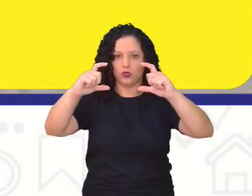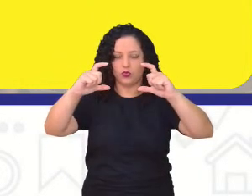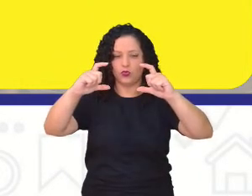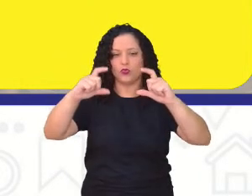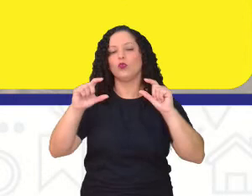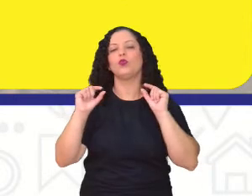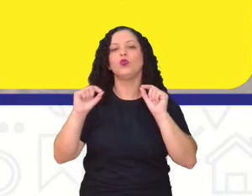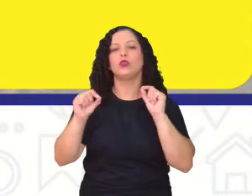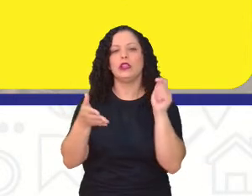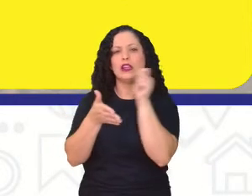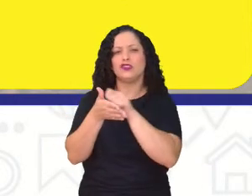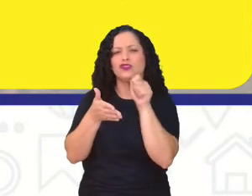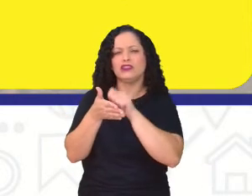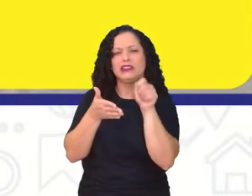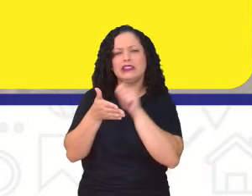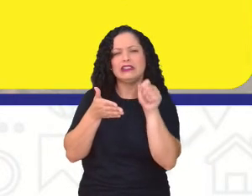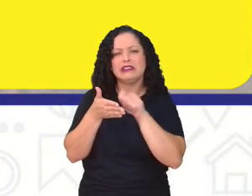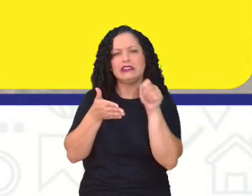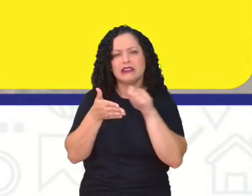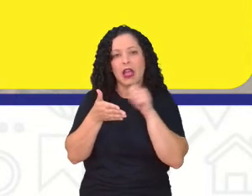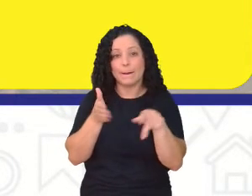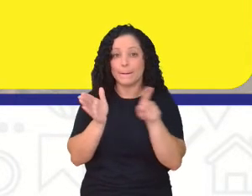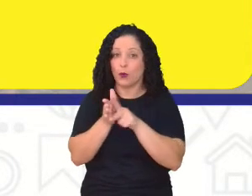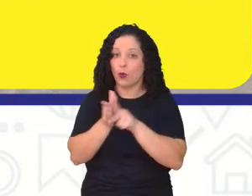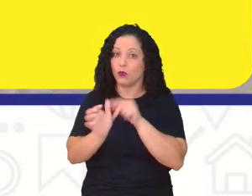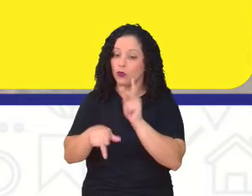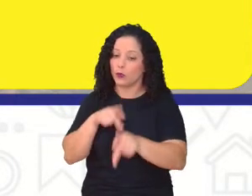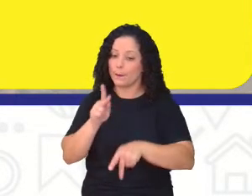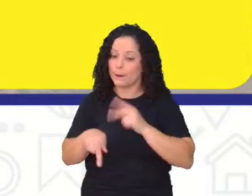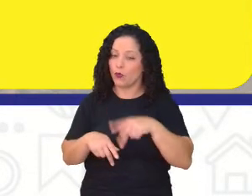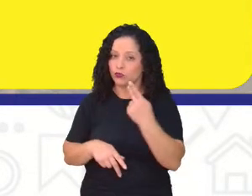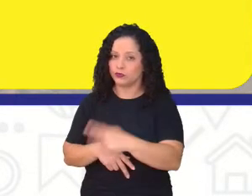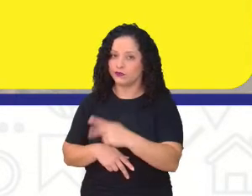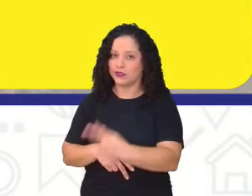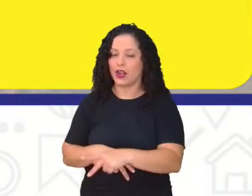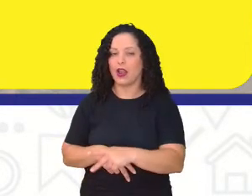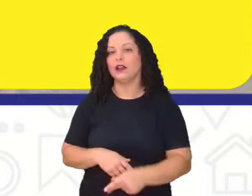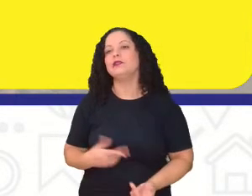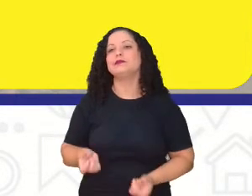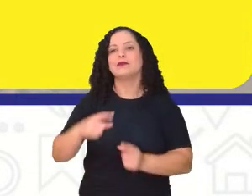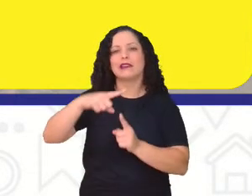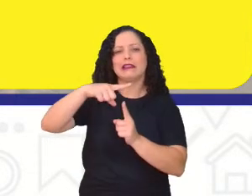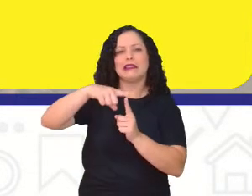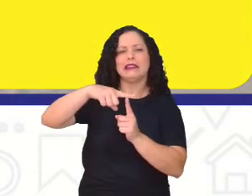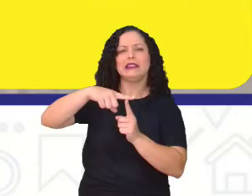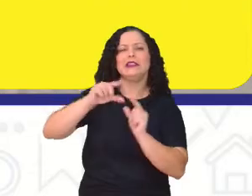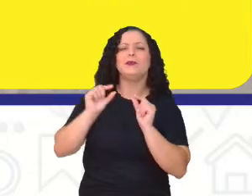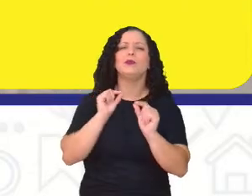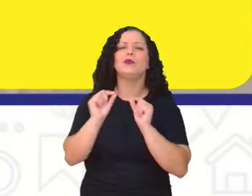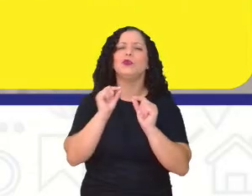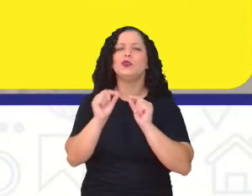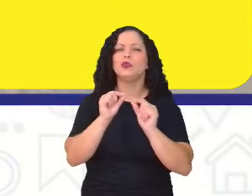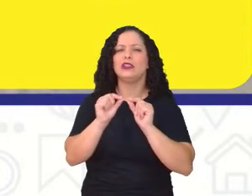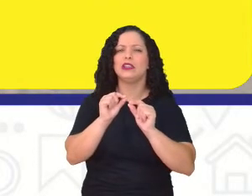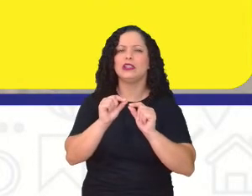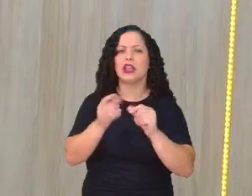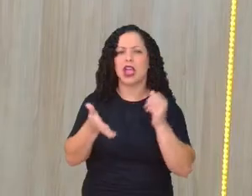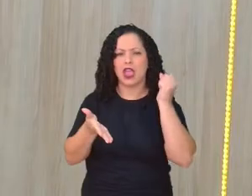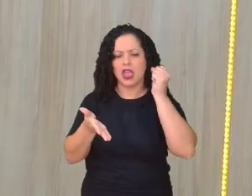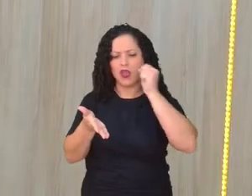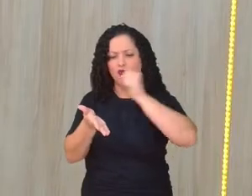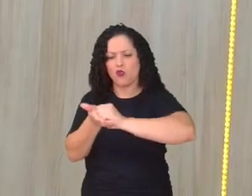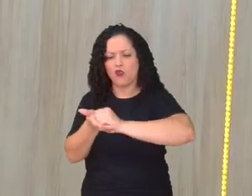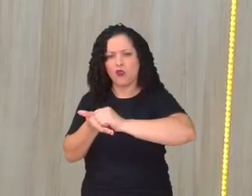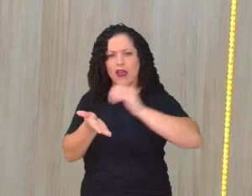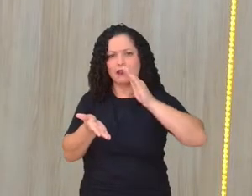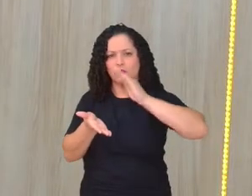de cuneiforme. Por que cuneiforme? Em forma de cunhagem. O que é a cunhagem? É